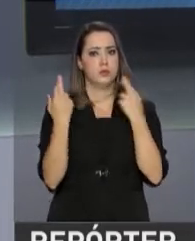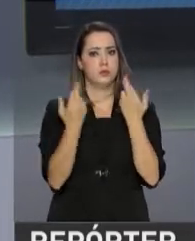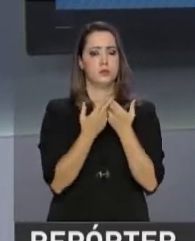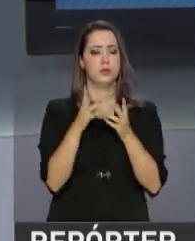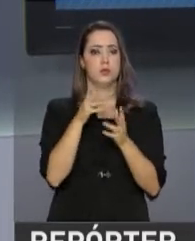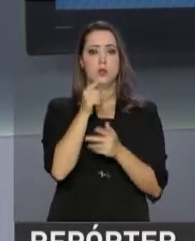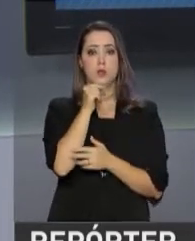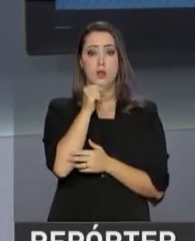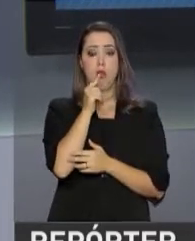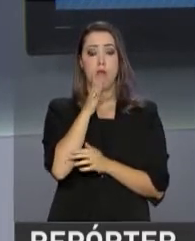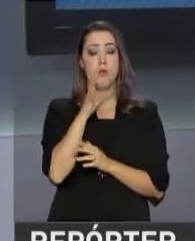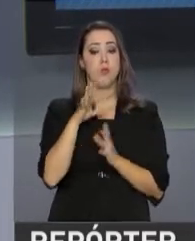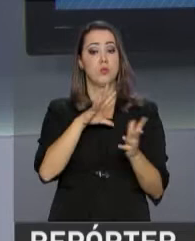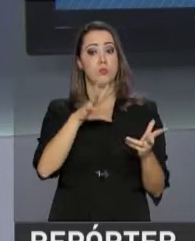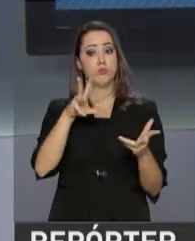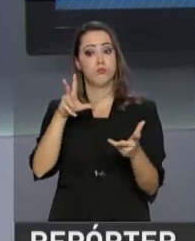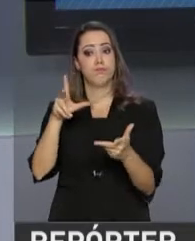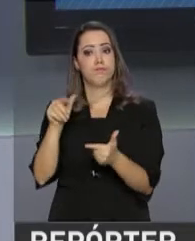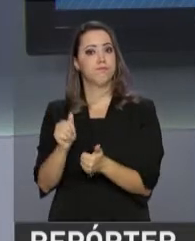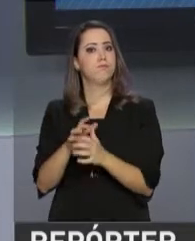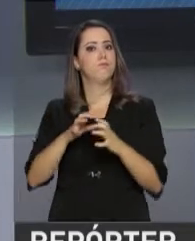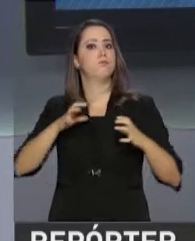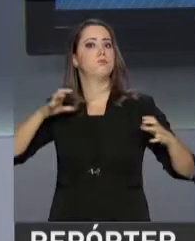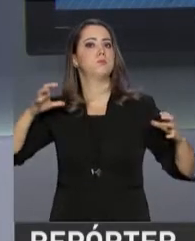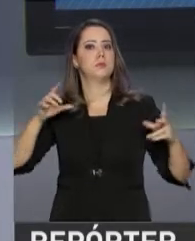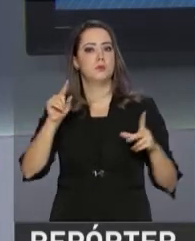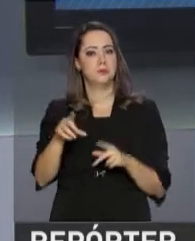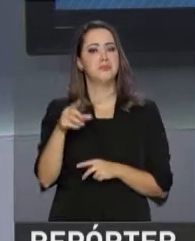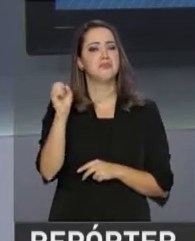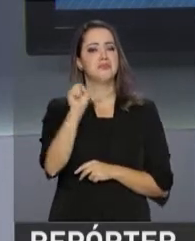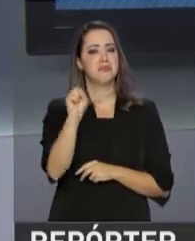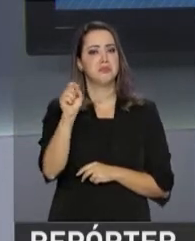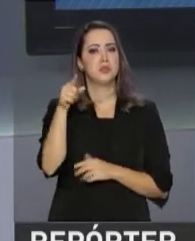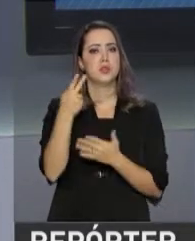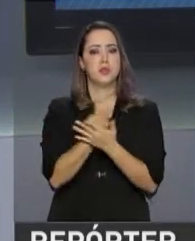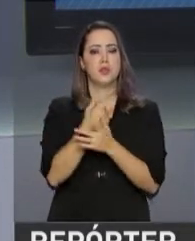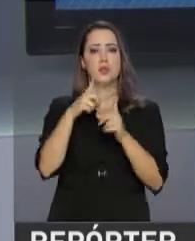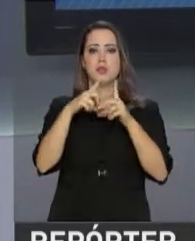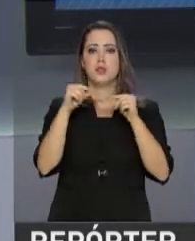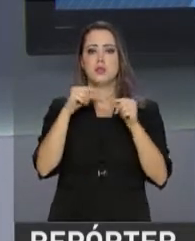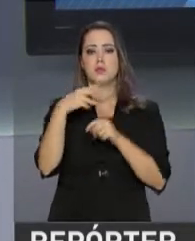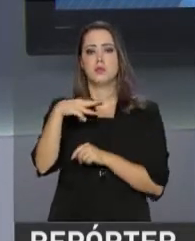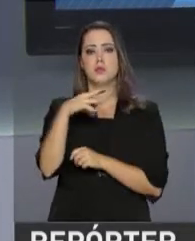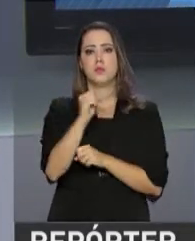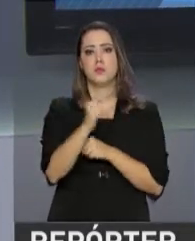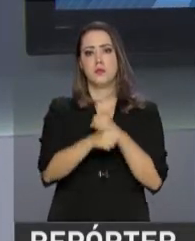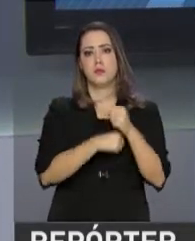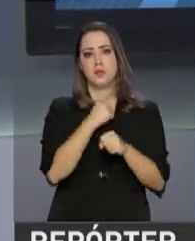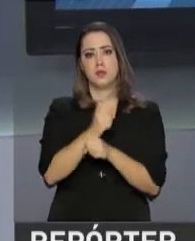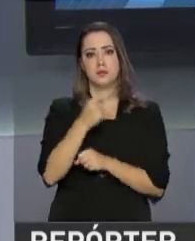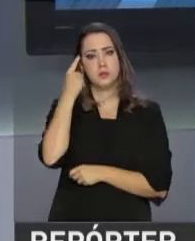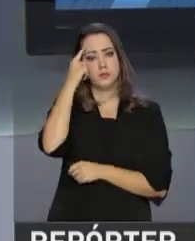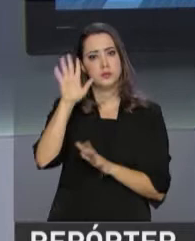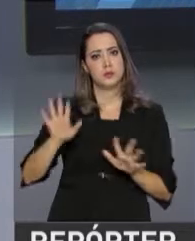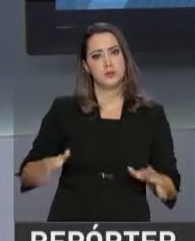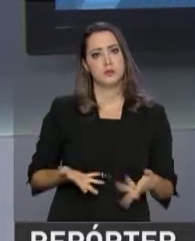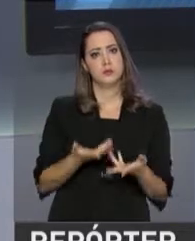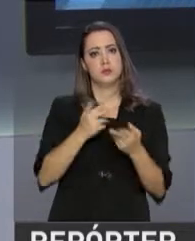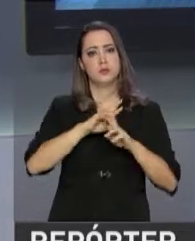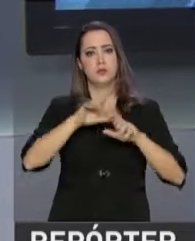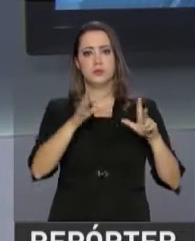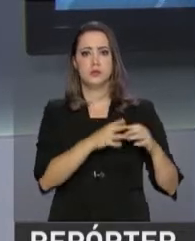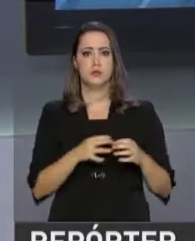água do mundo a oitava edição do evento vai ser realizado em brasília em março do próximo ano a idéia é mobilizar diversos setores